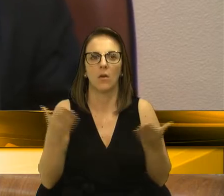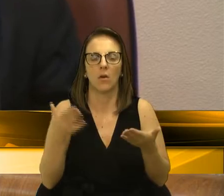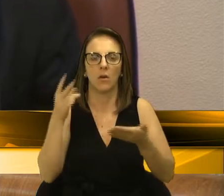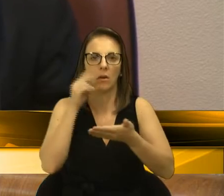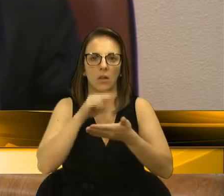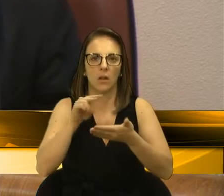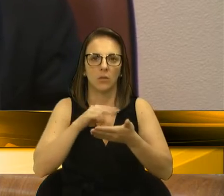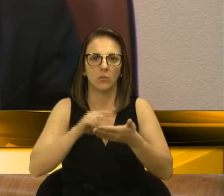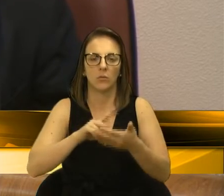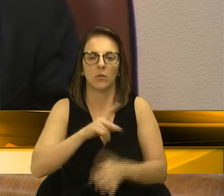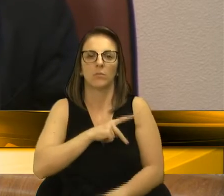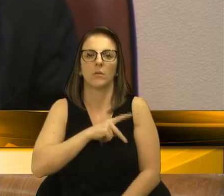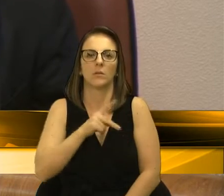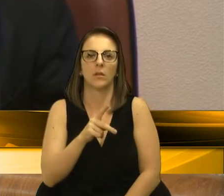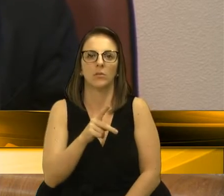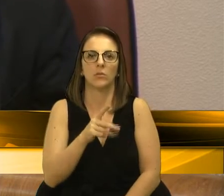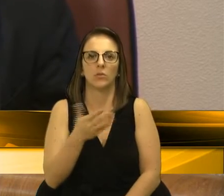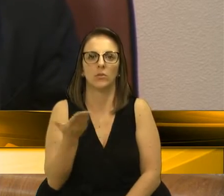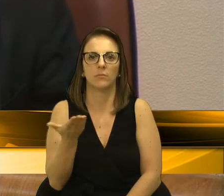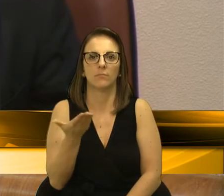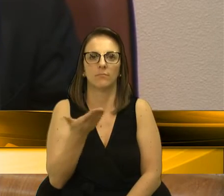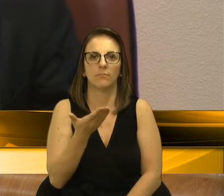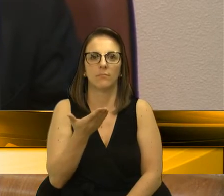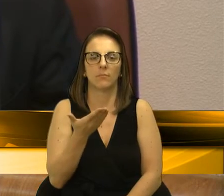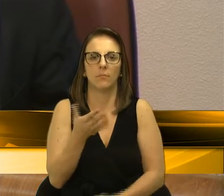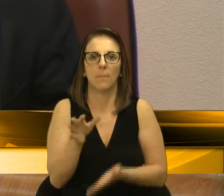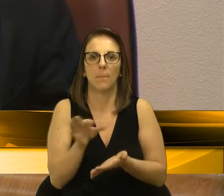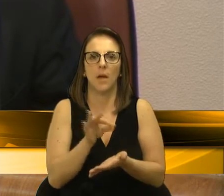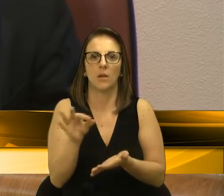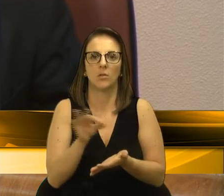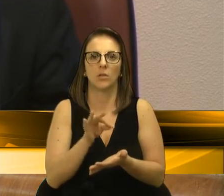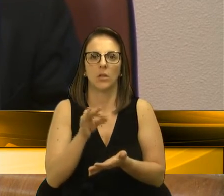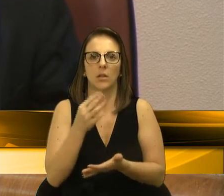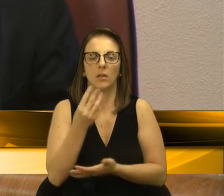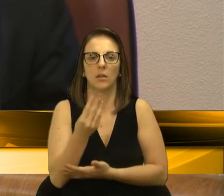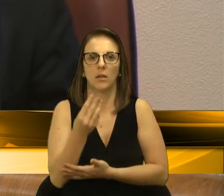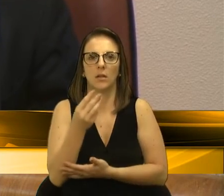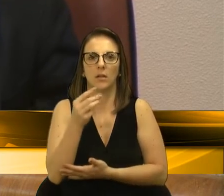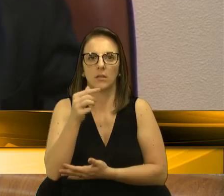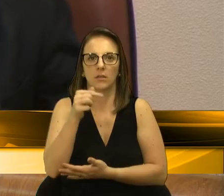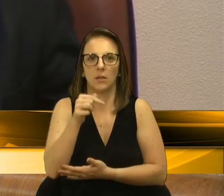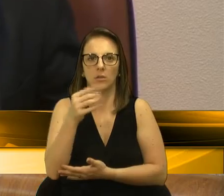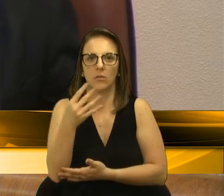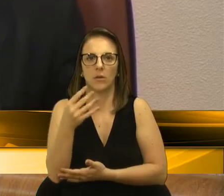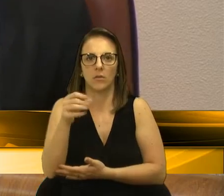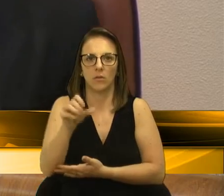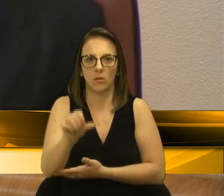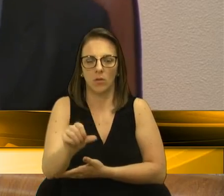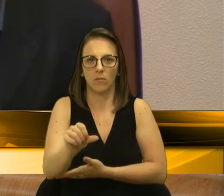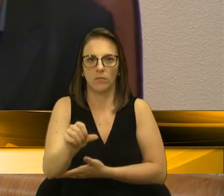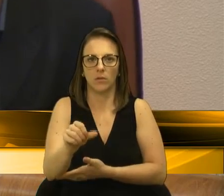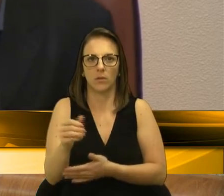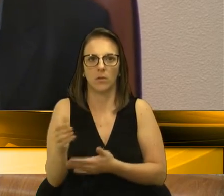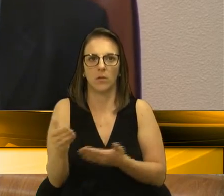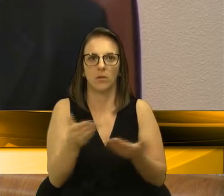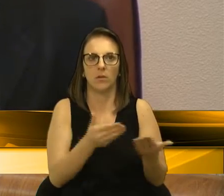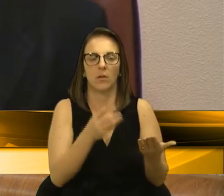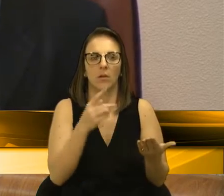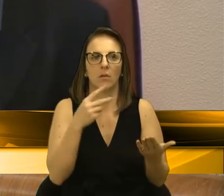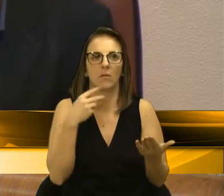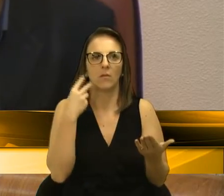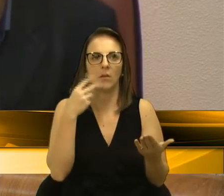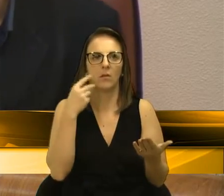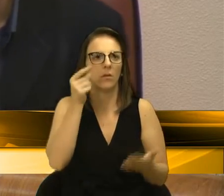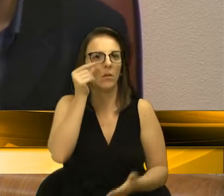presidente, a partir da página 3749, ao vereador